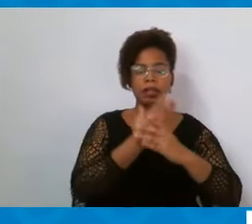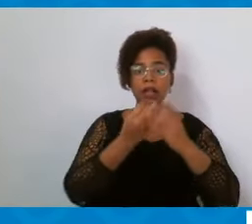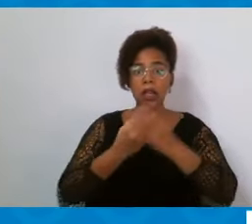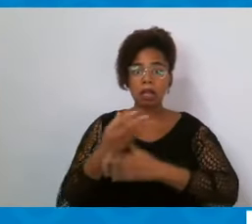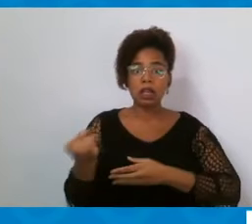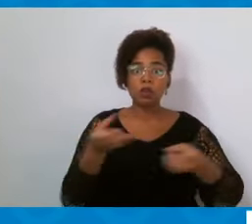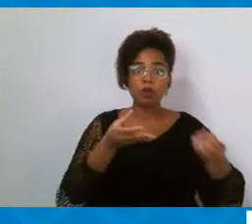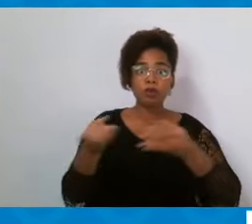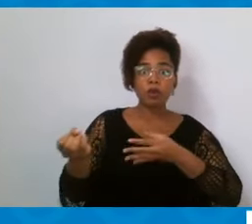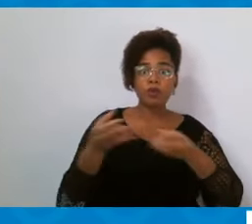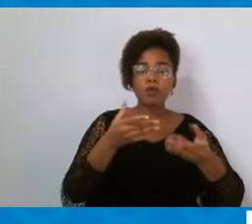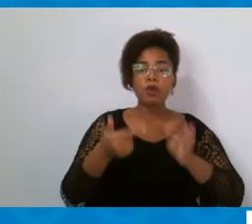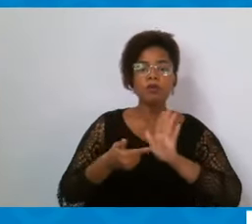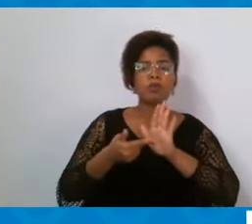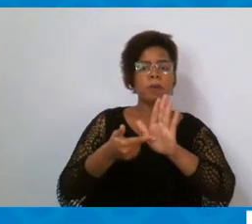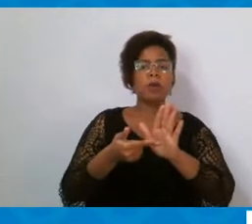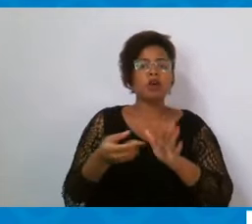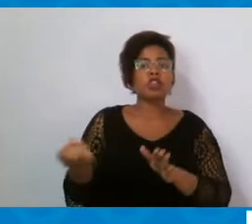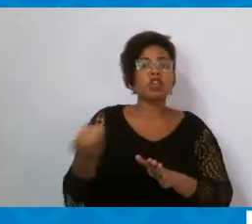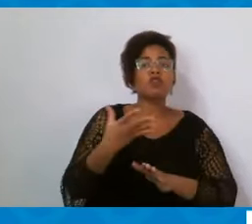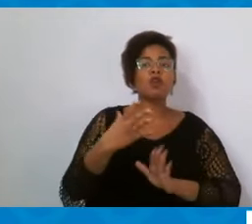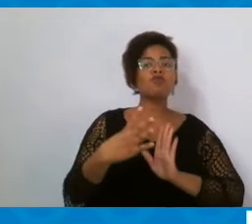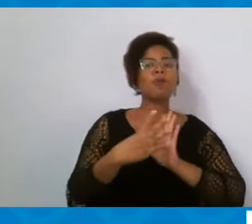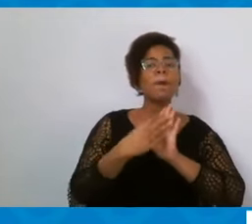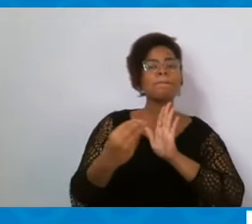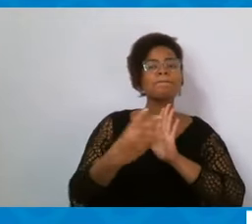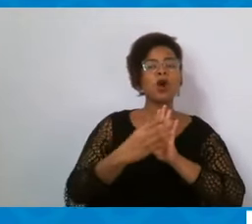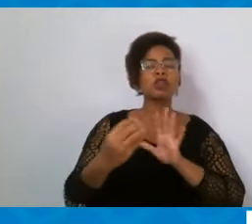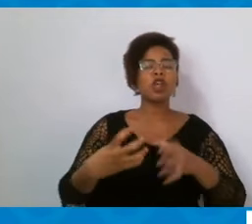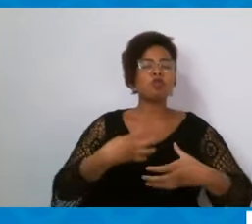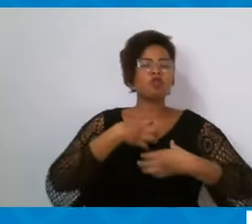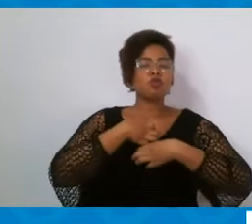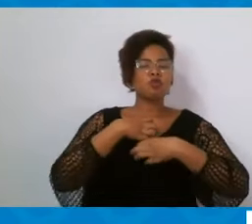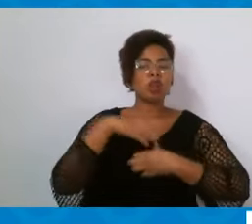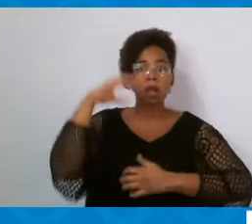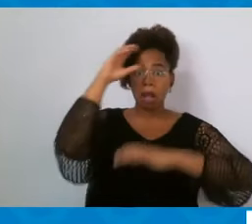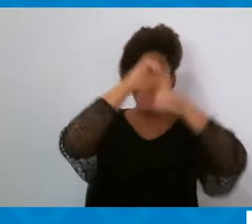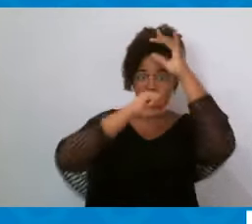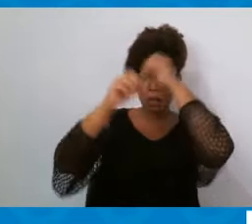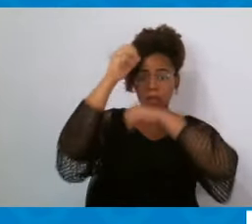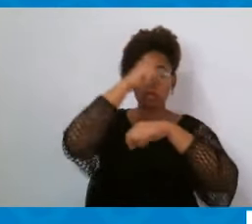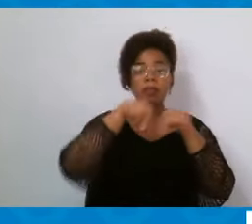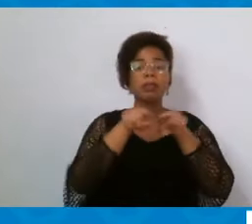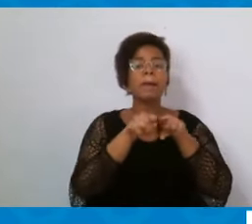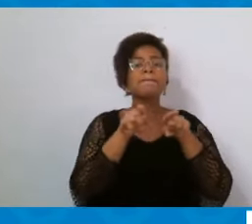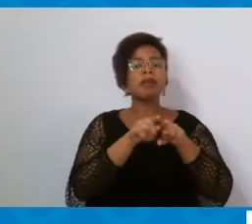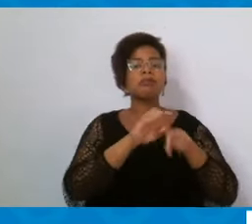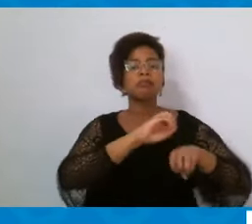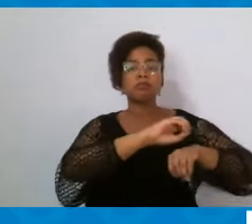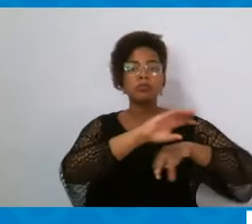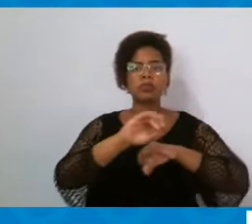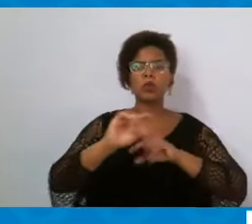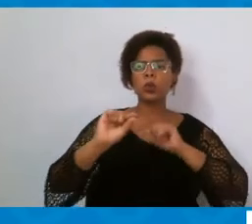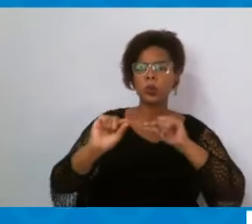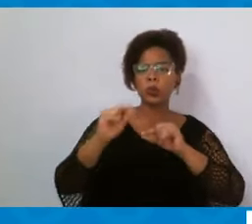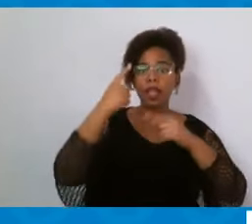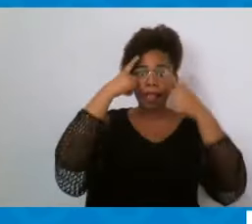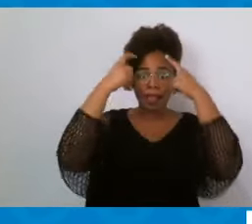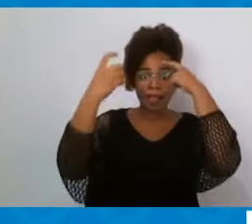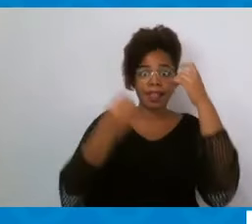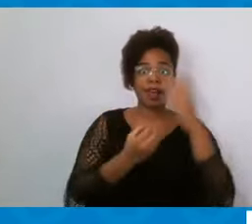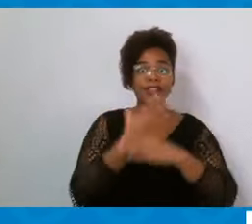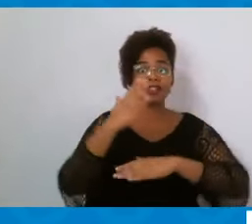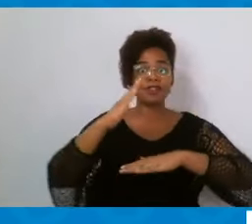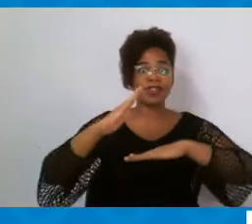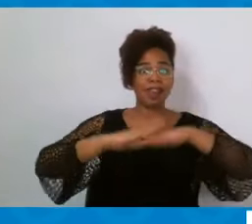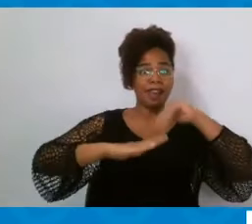de aprender e ensinar, utilizando recursos importantes como a criatividade, a colaboração, a